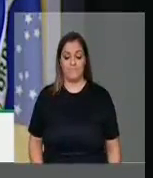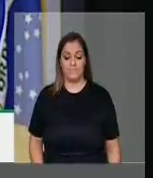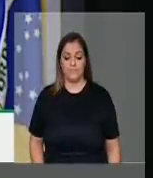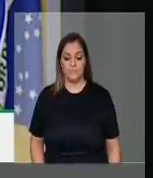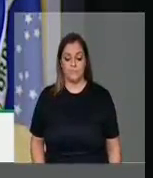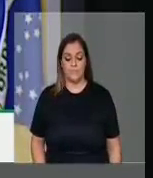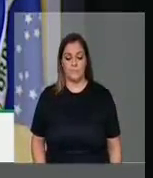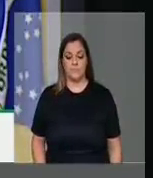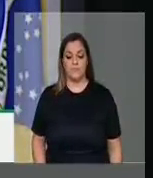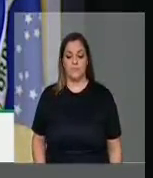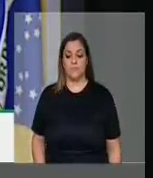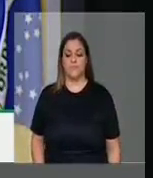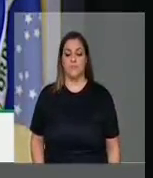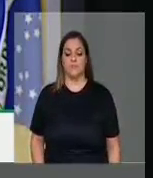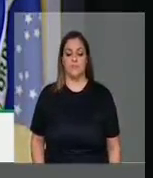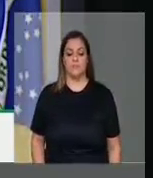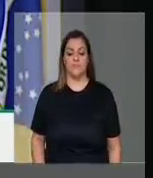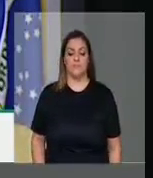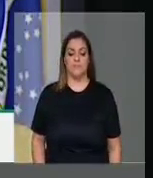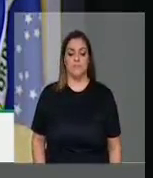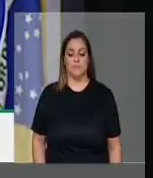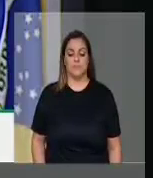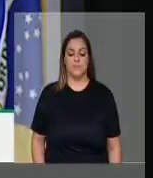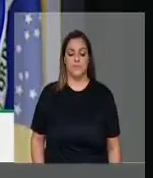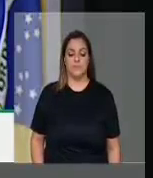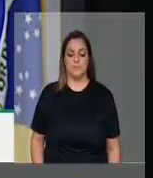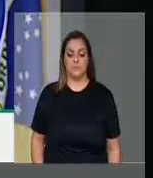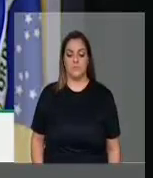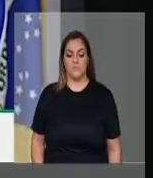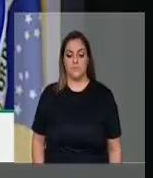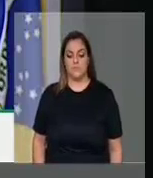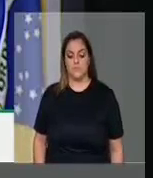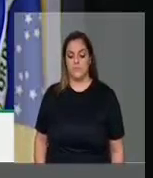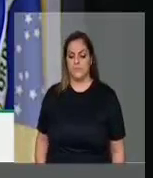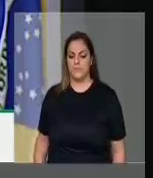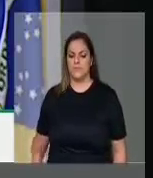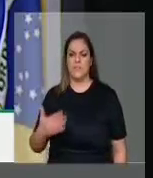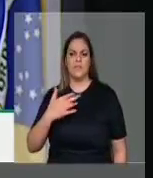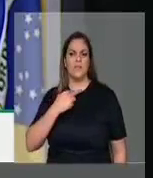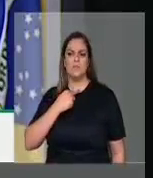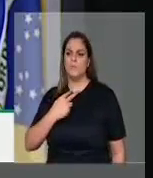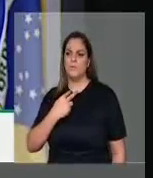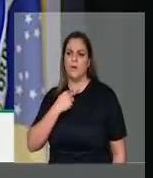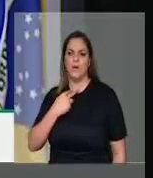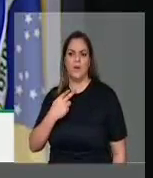pessoas não podem subestimar da memória do brasileiro.